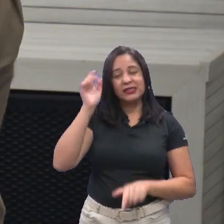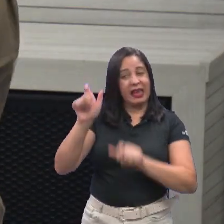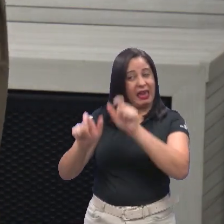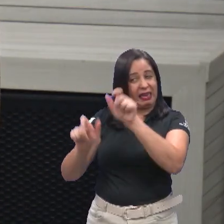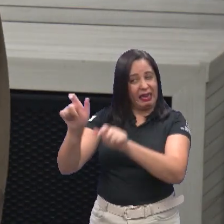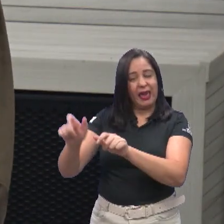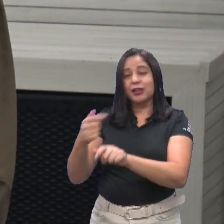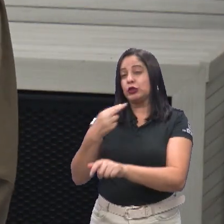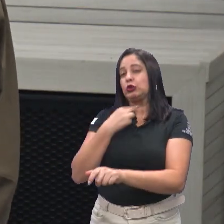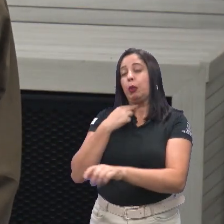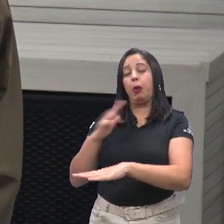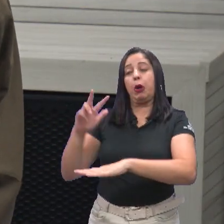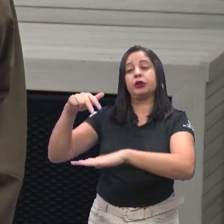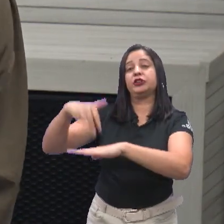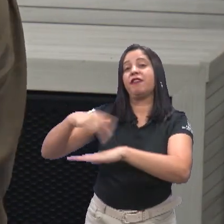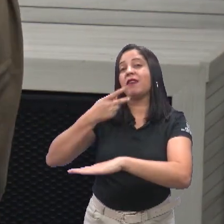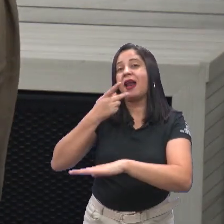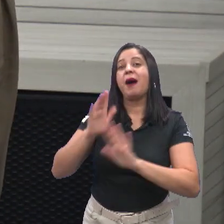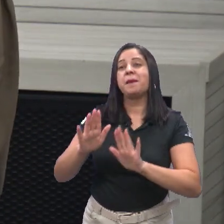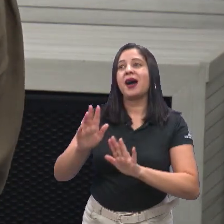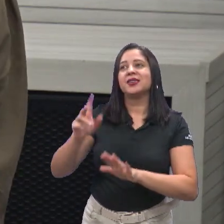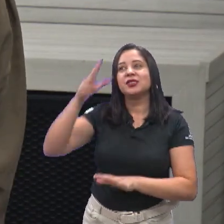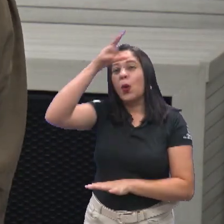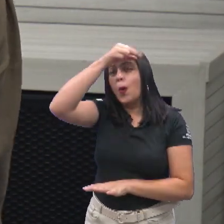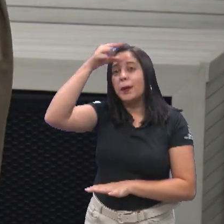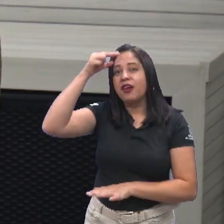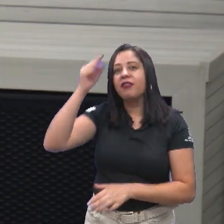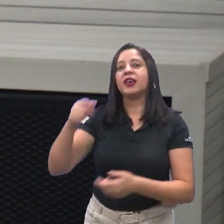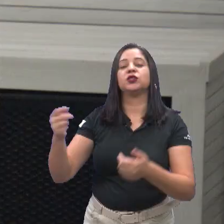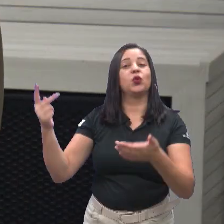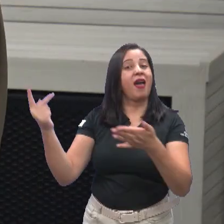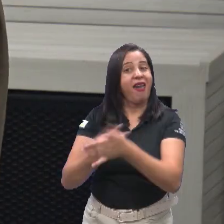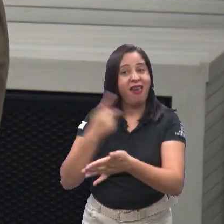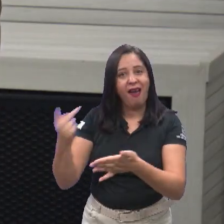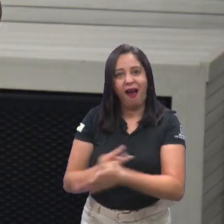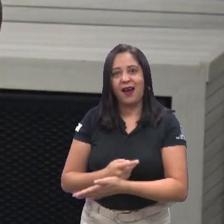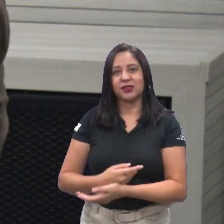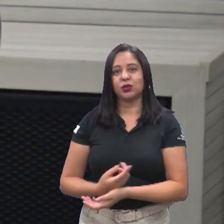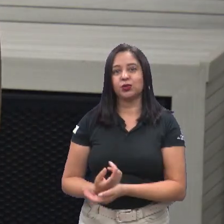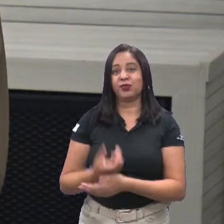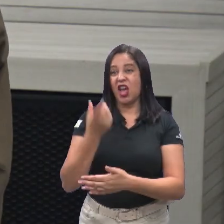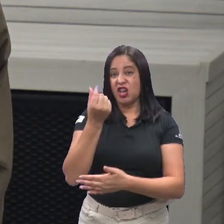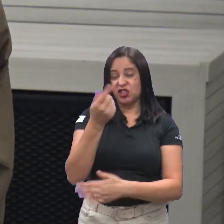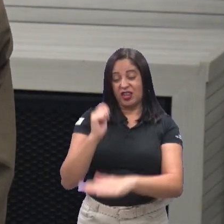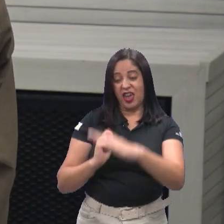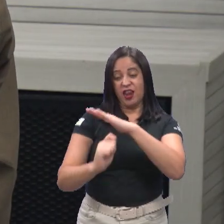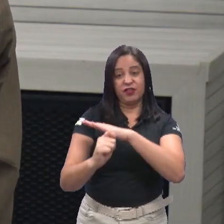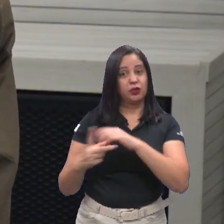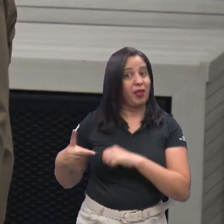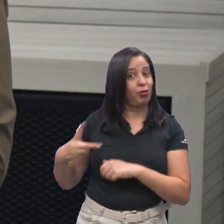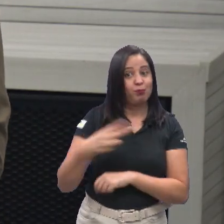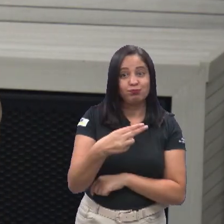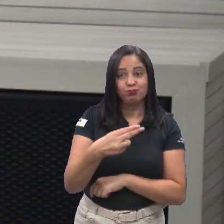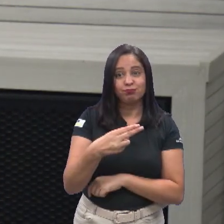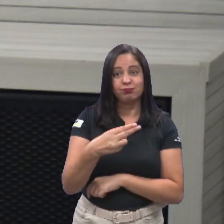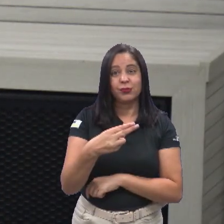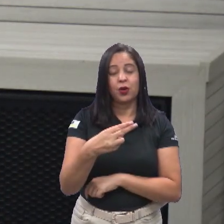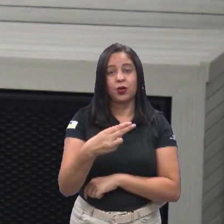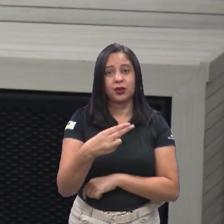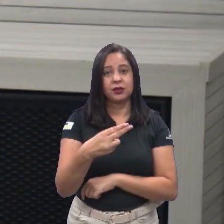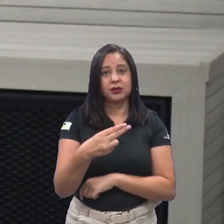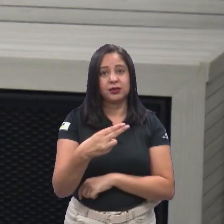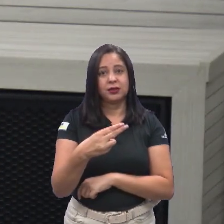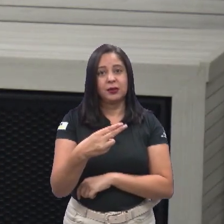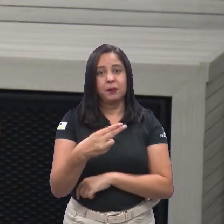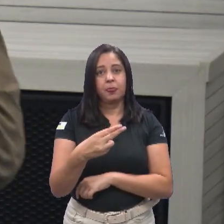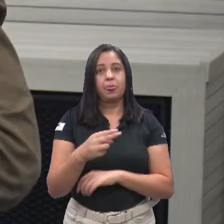faz porcaria, corta custo da onde não deveria, do que deveria ser prioridade, e infelizmente o vereador da